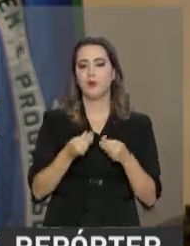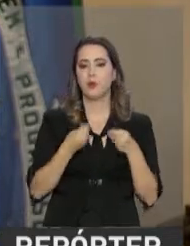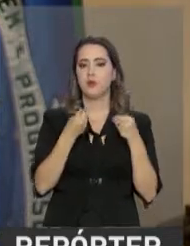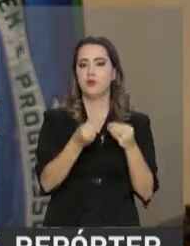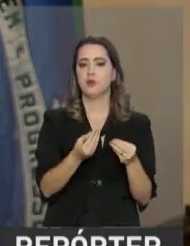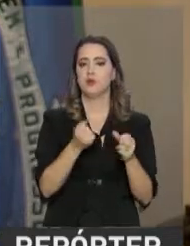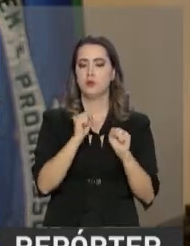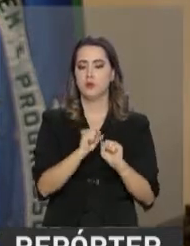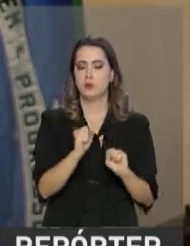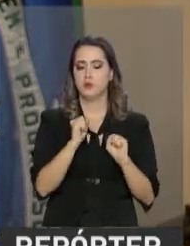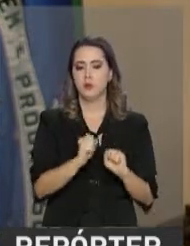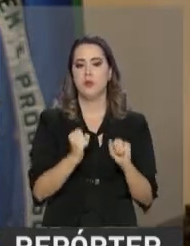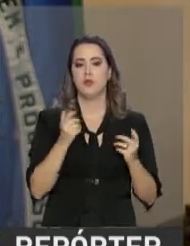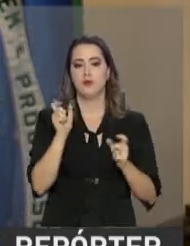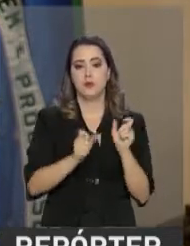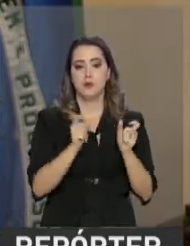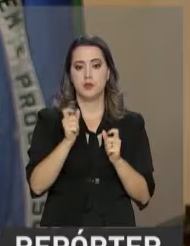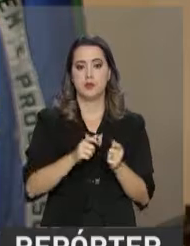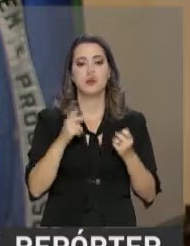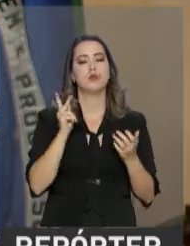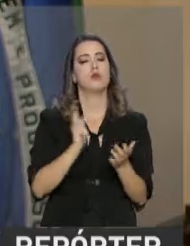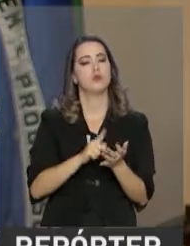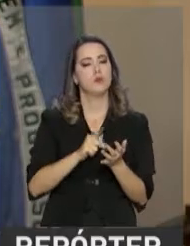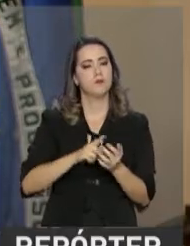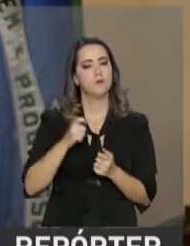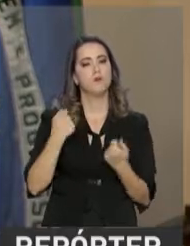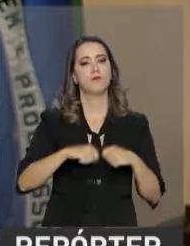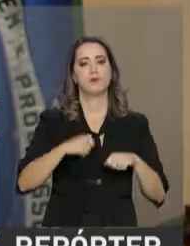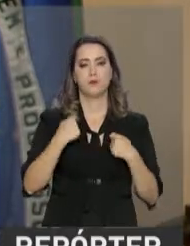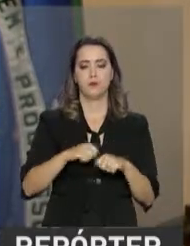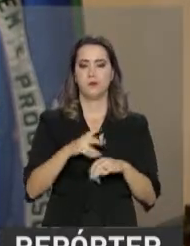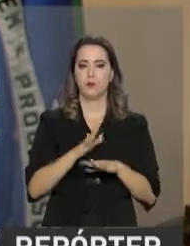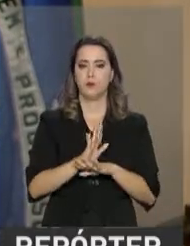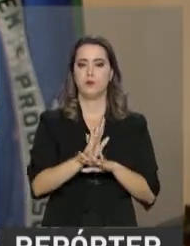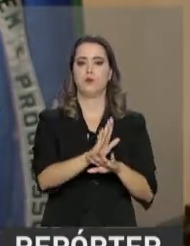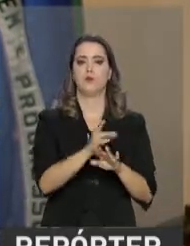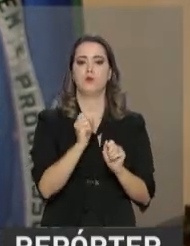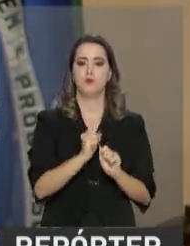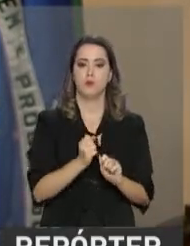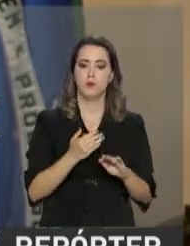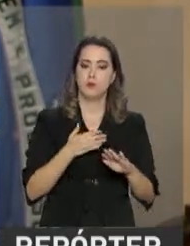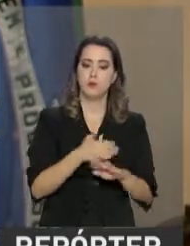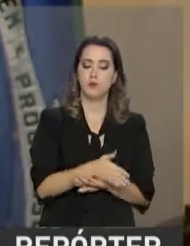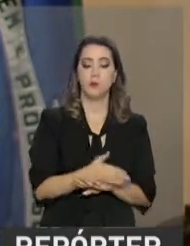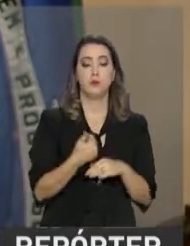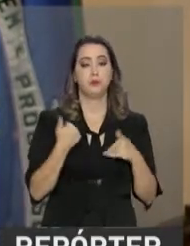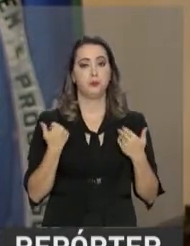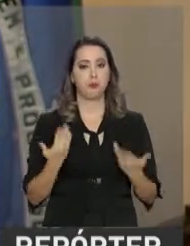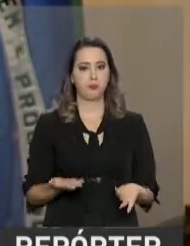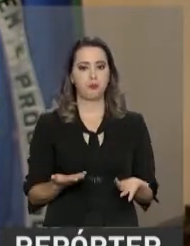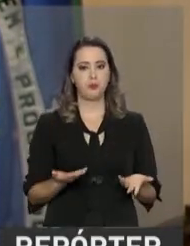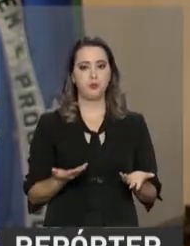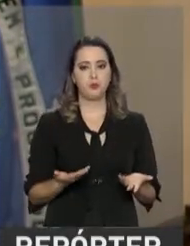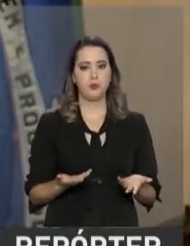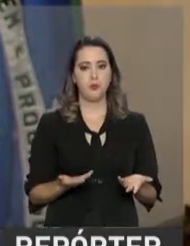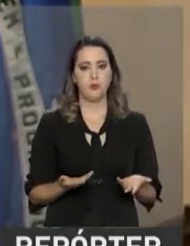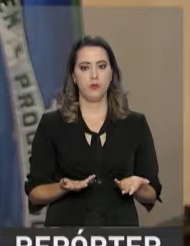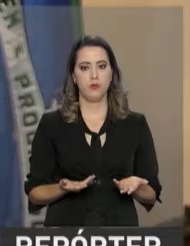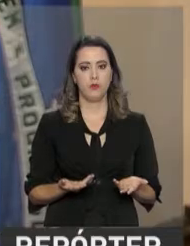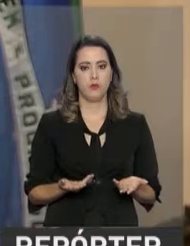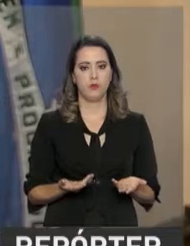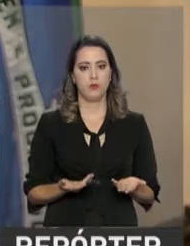espaço para que pessoas que realmente necessitam benefício pudesse entrar dessa forma a